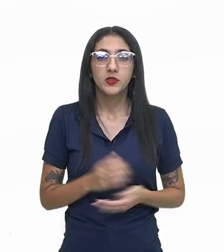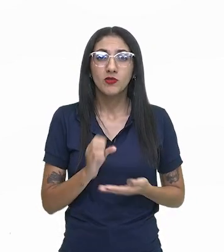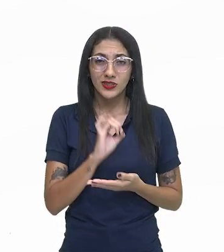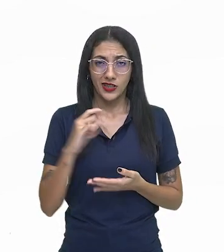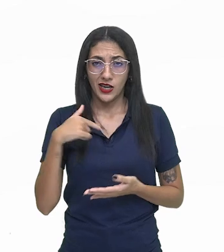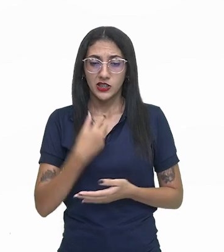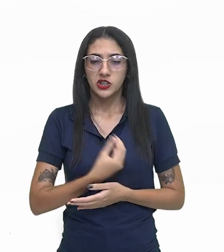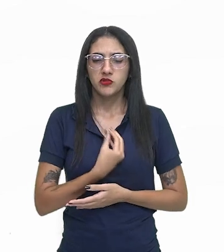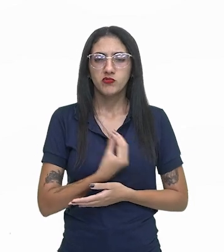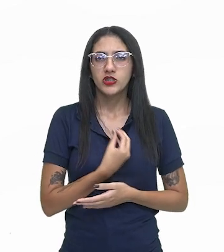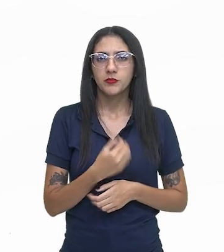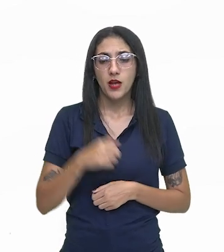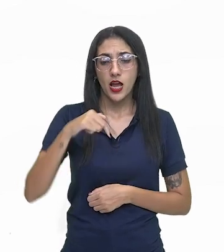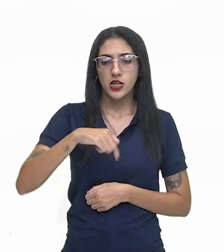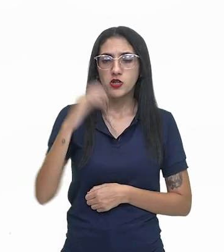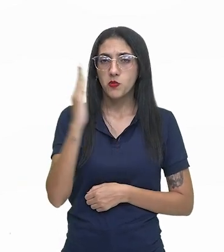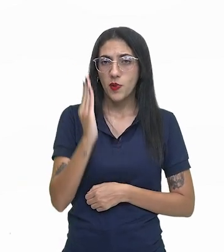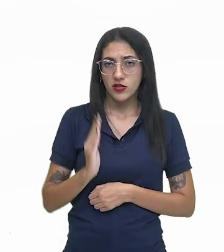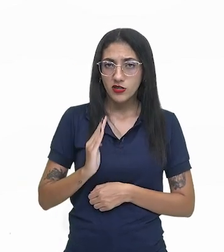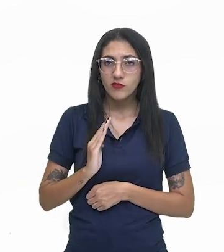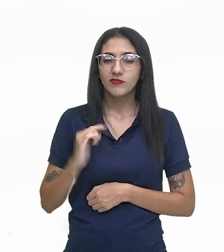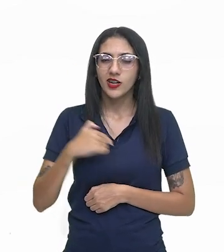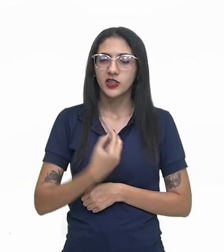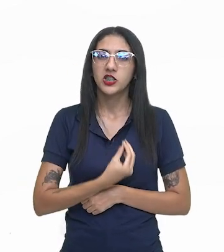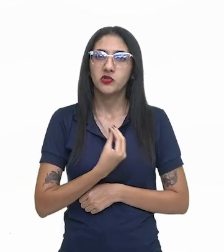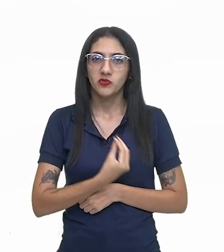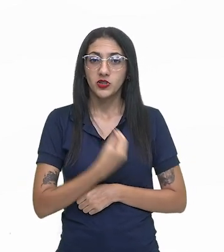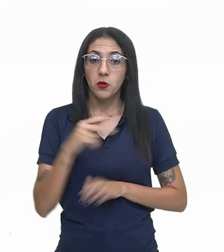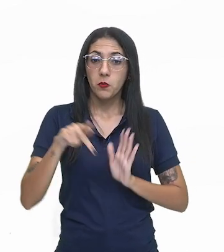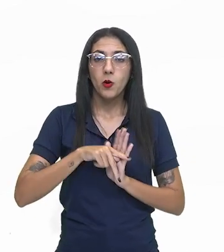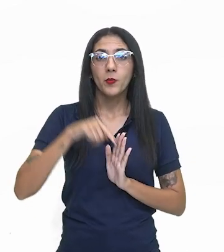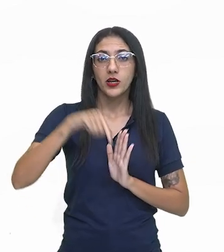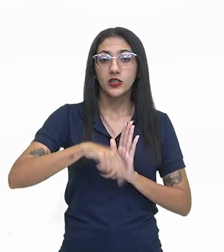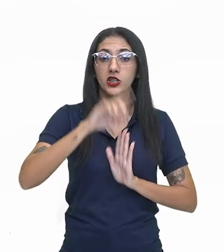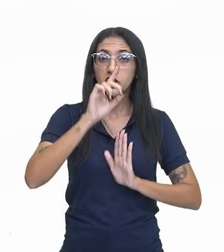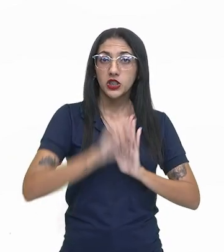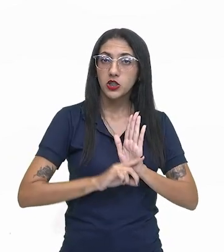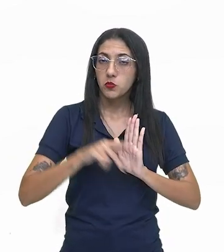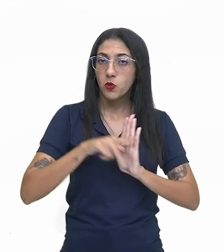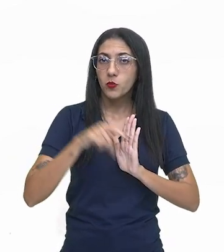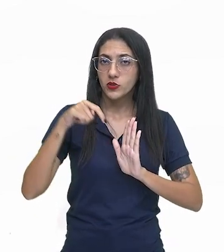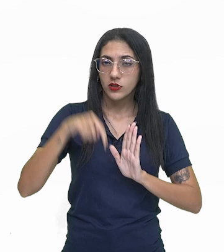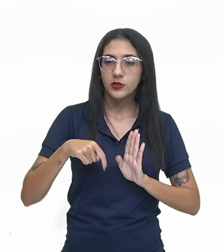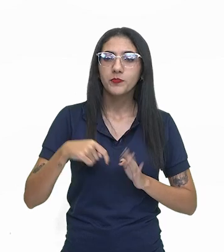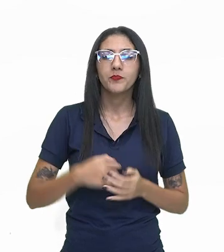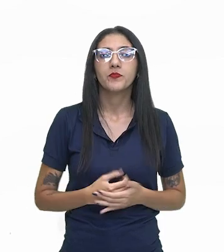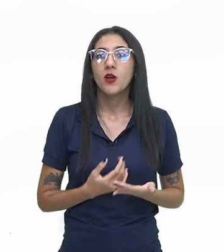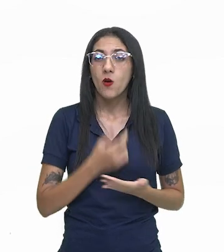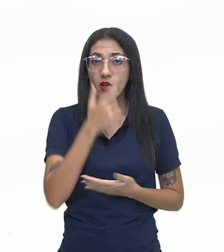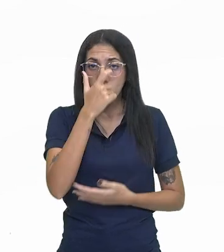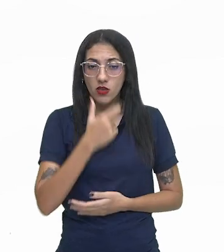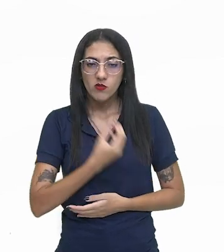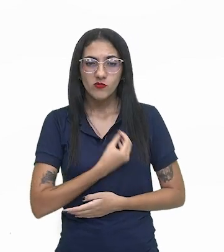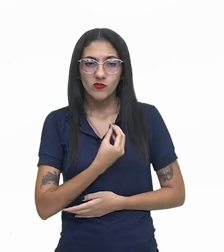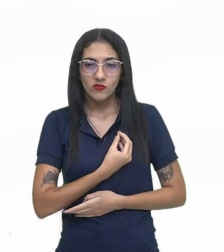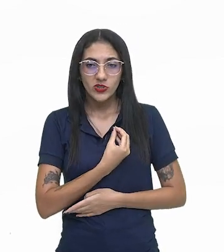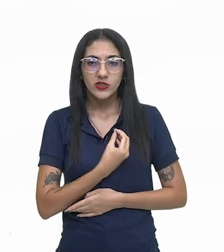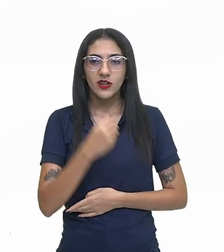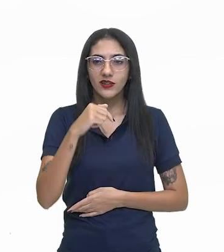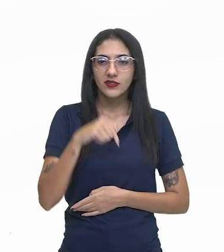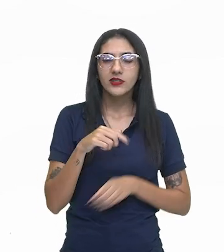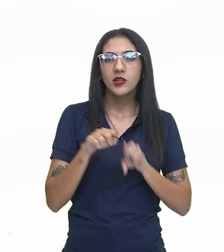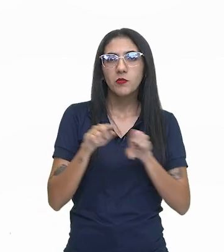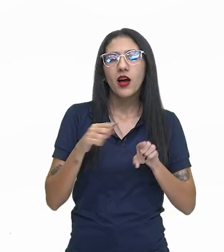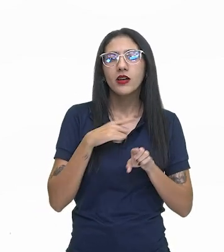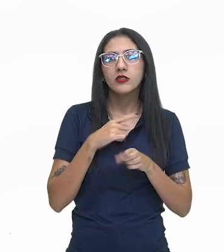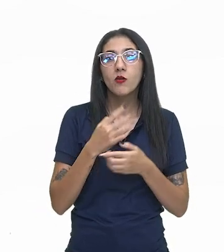Brasil, nós somos brasileiros, temos direitos e deveres. Eu me reconheço como cidadão brasileiro, mas reconheço também o outro